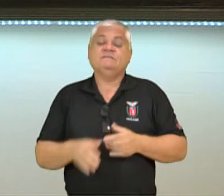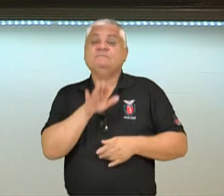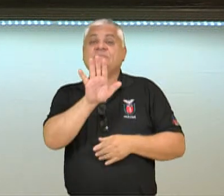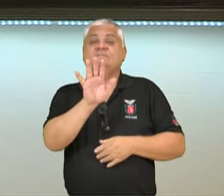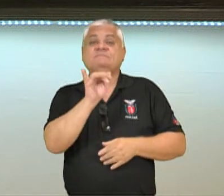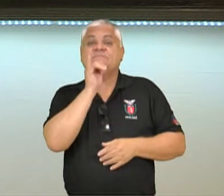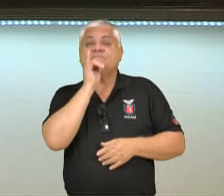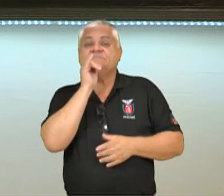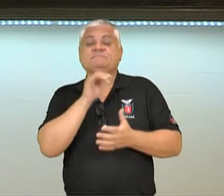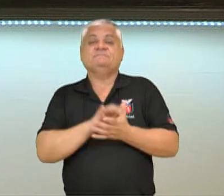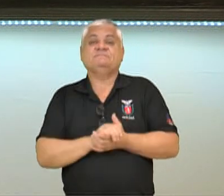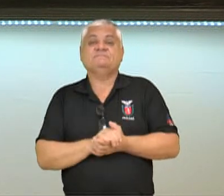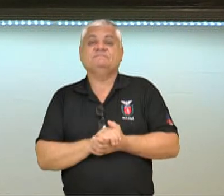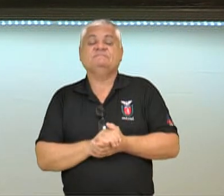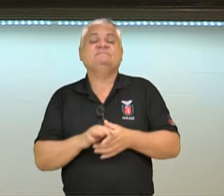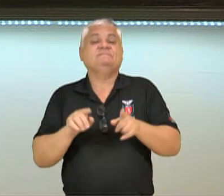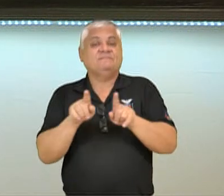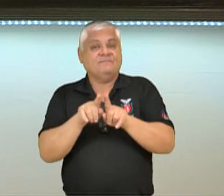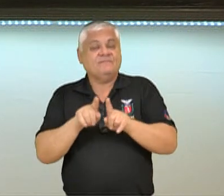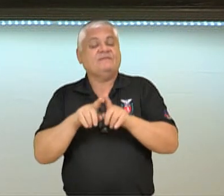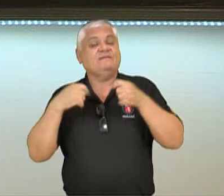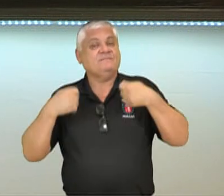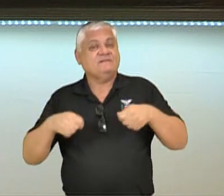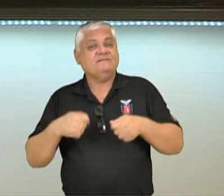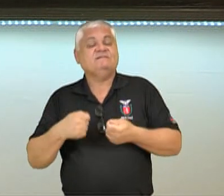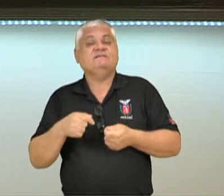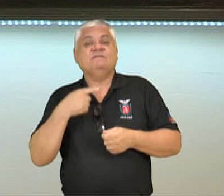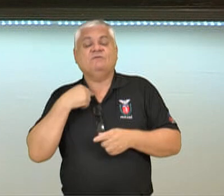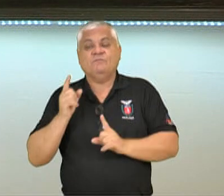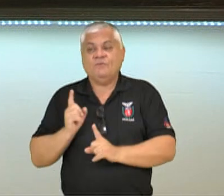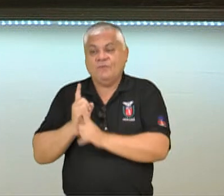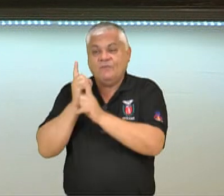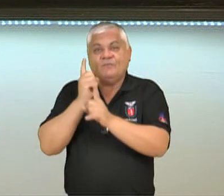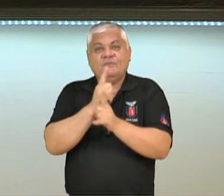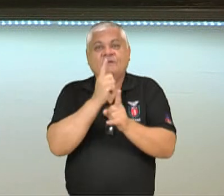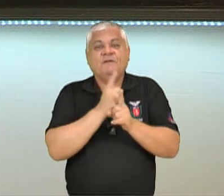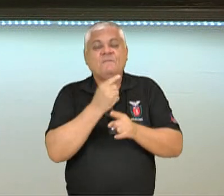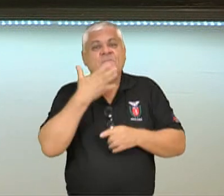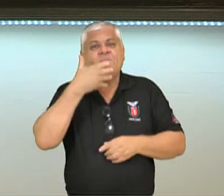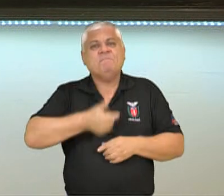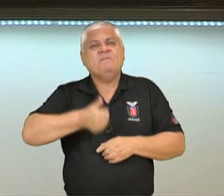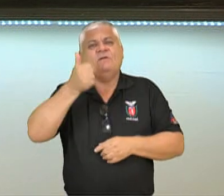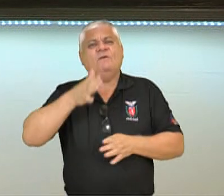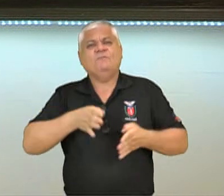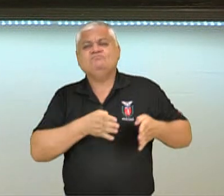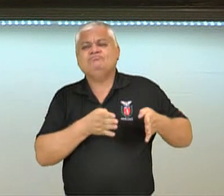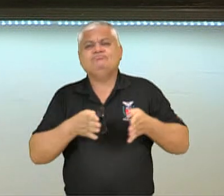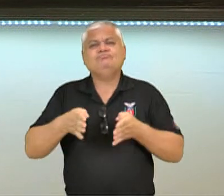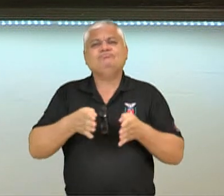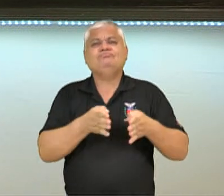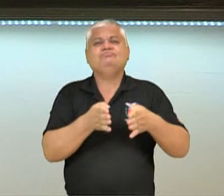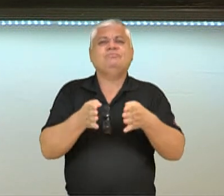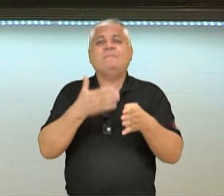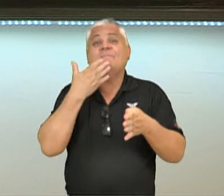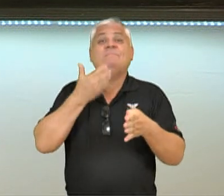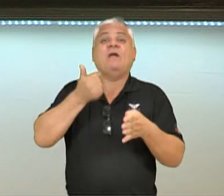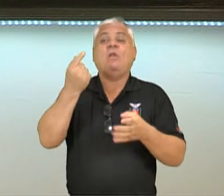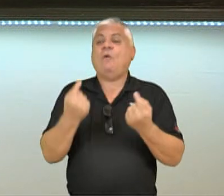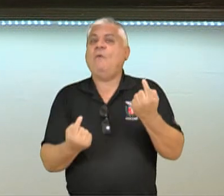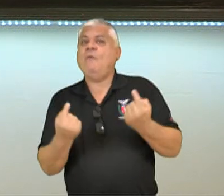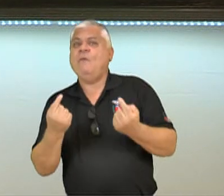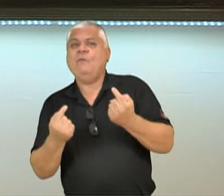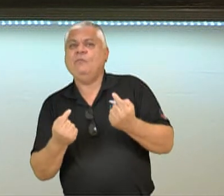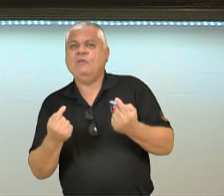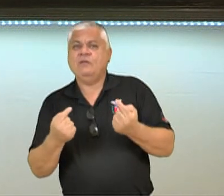tá? E ele tem que achar o melhor percurso. Esse percurso não